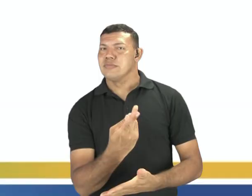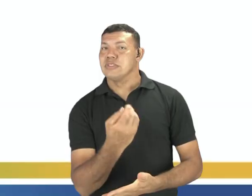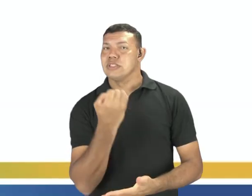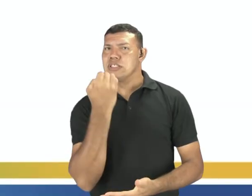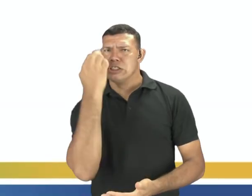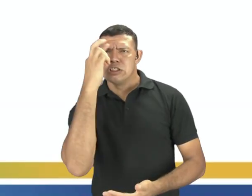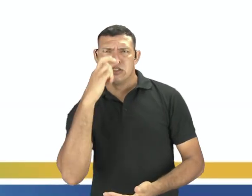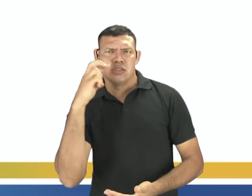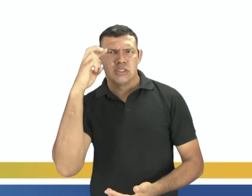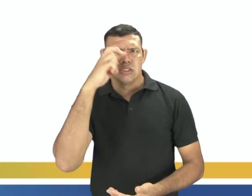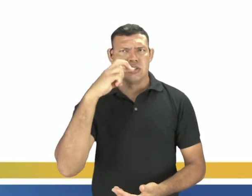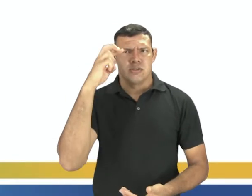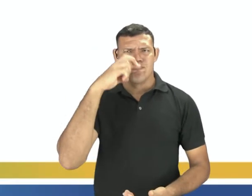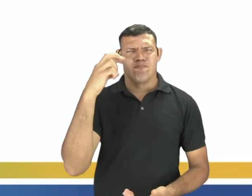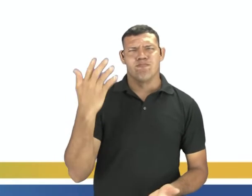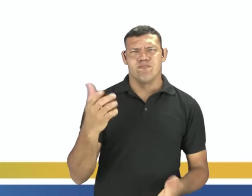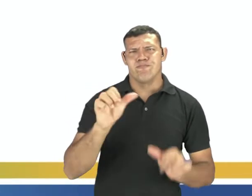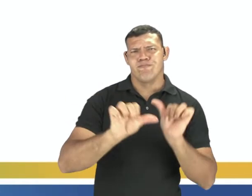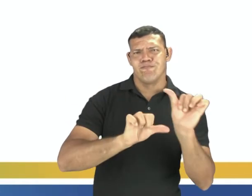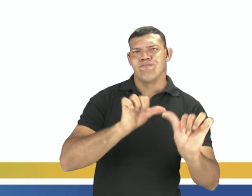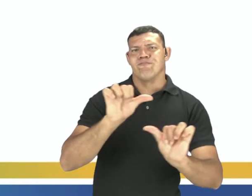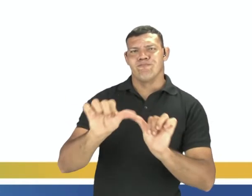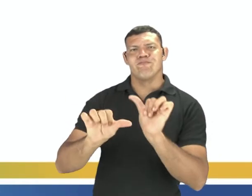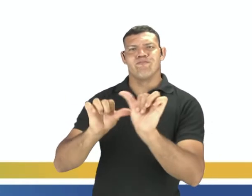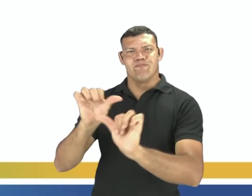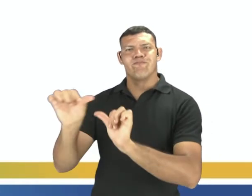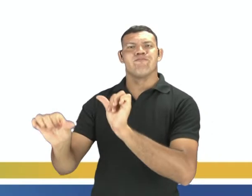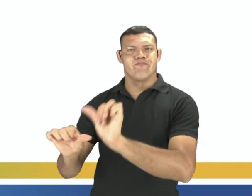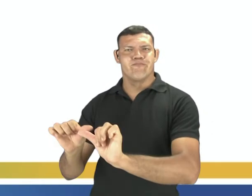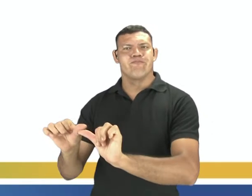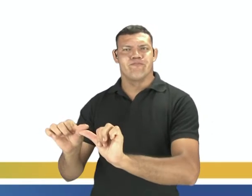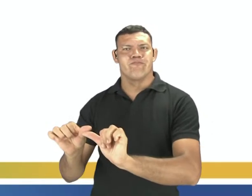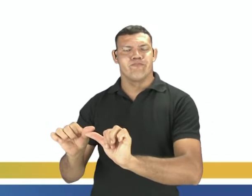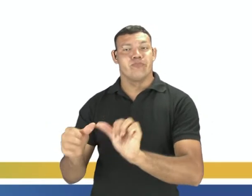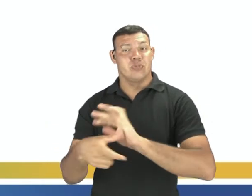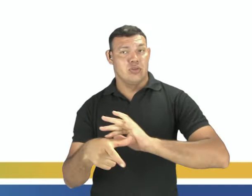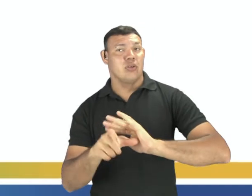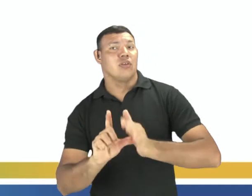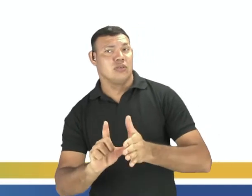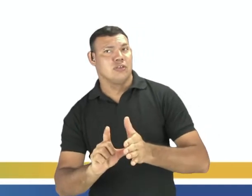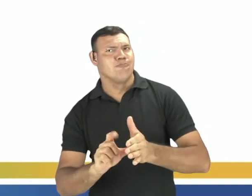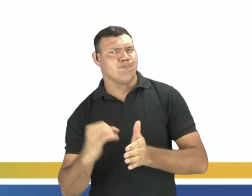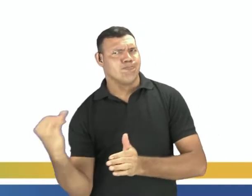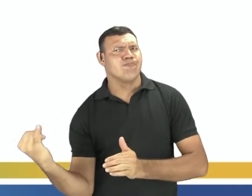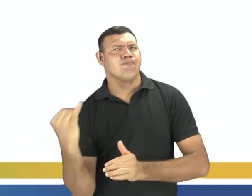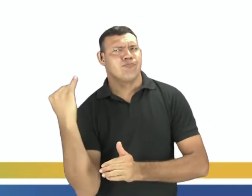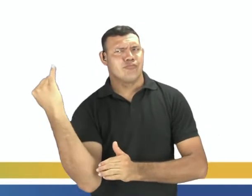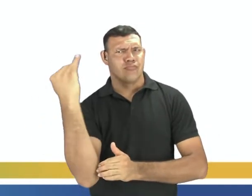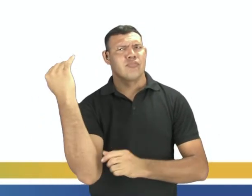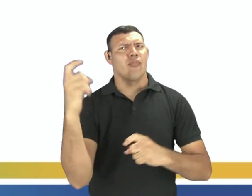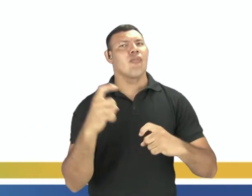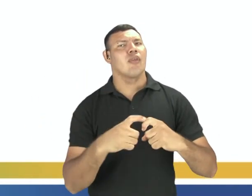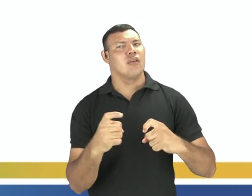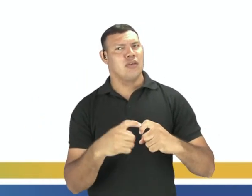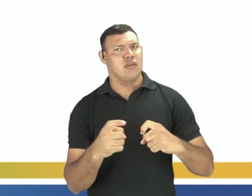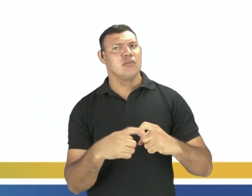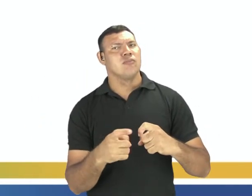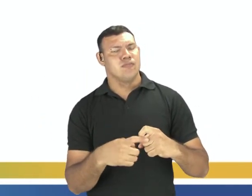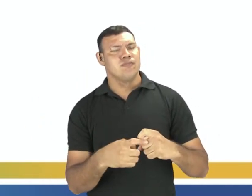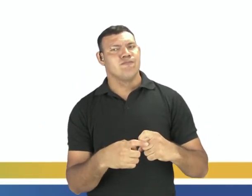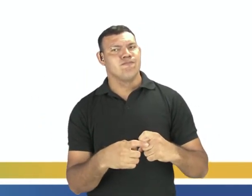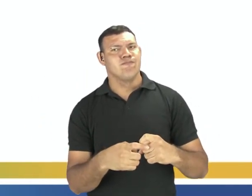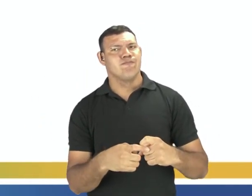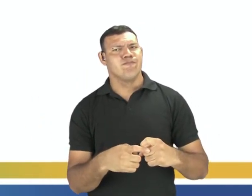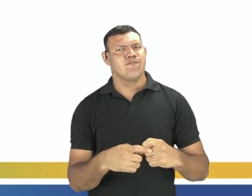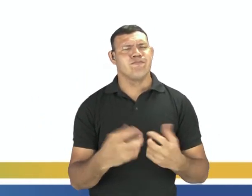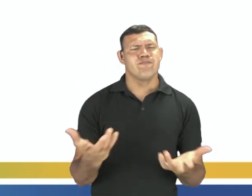sejam observadas alterações no corpo da criança de forma precoce, é importante que se procure um médico. Lá ele